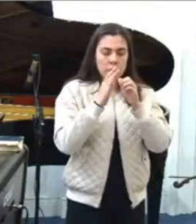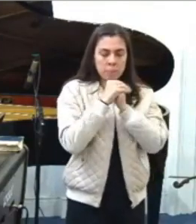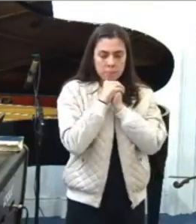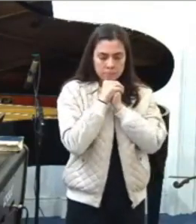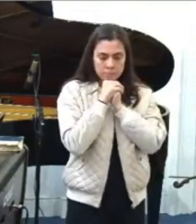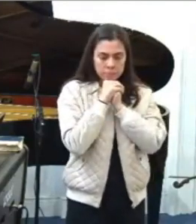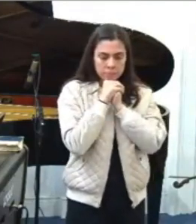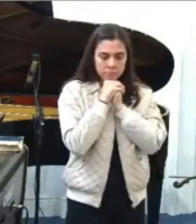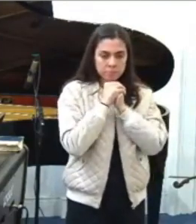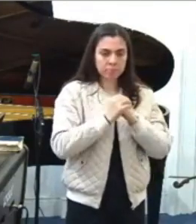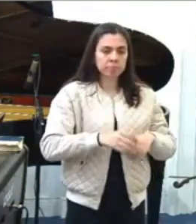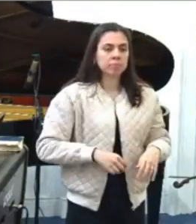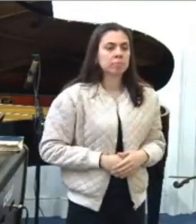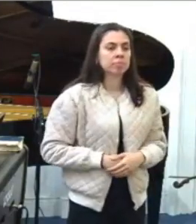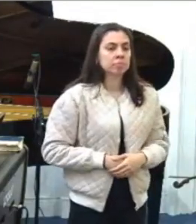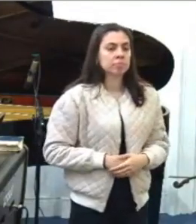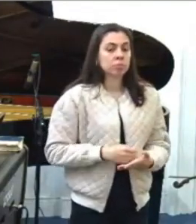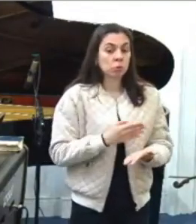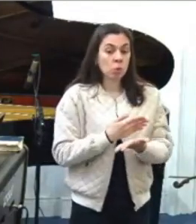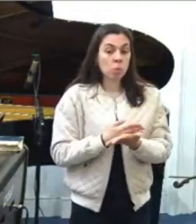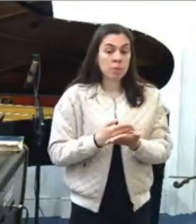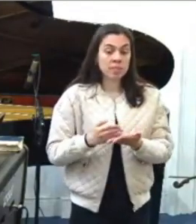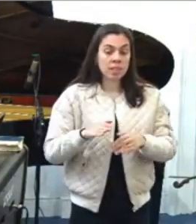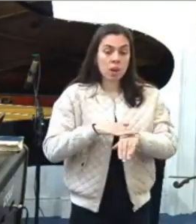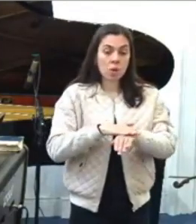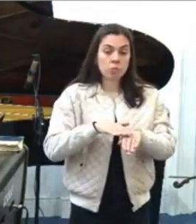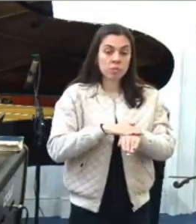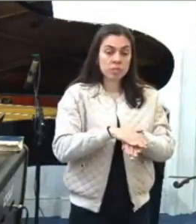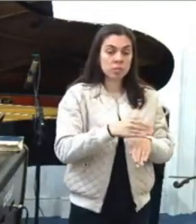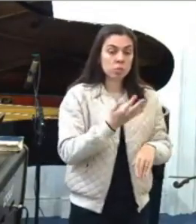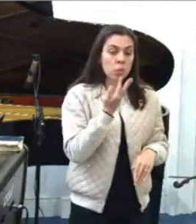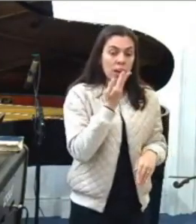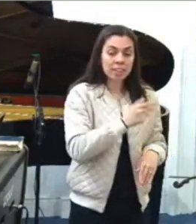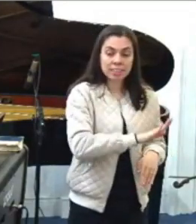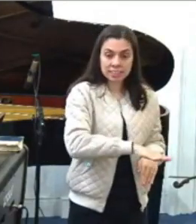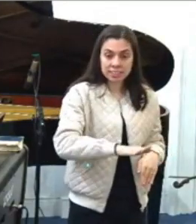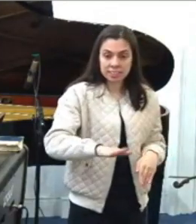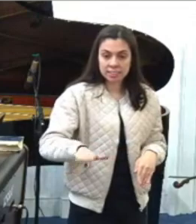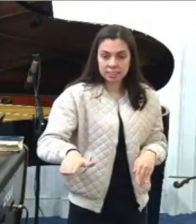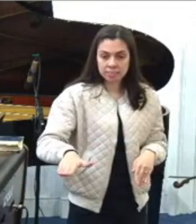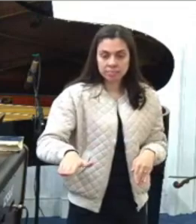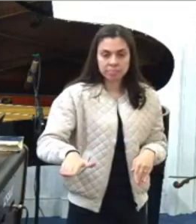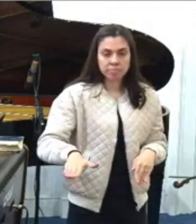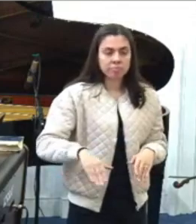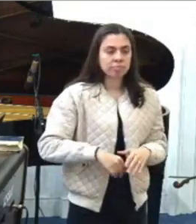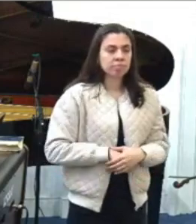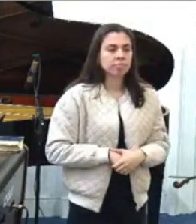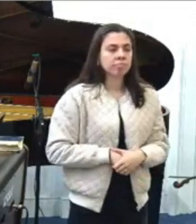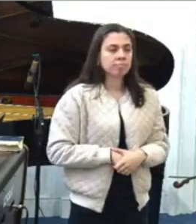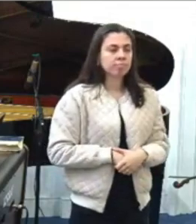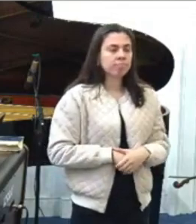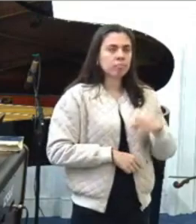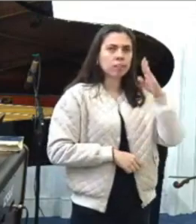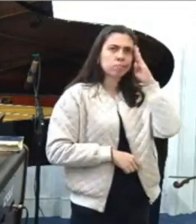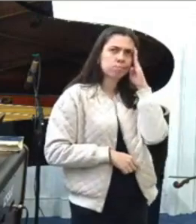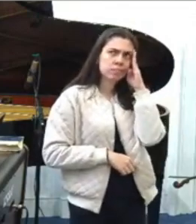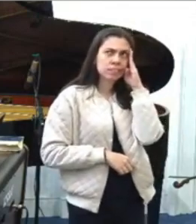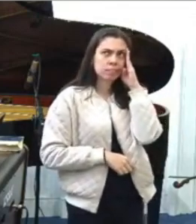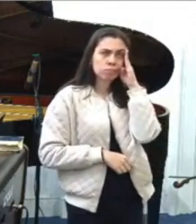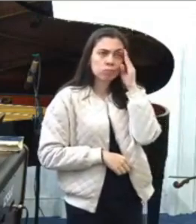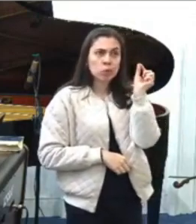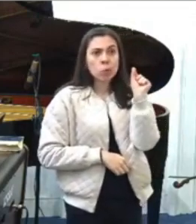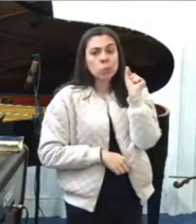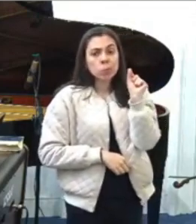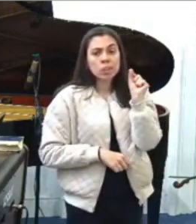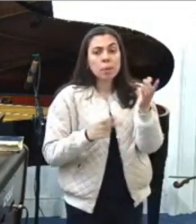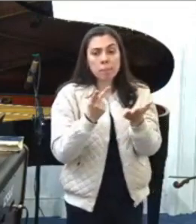Quero falar com as crianças e hoje eu tentei pensar em qual seria talvez o melhor desenho para as crianças fazerem. E